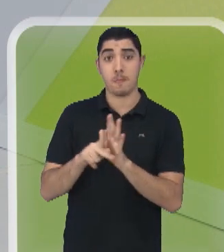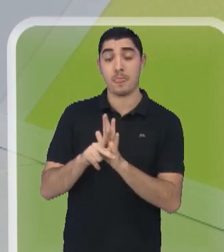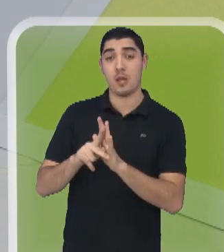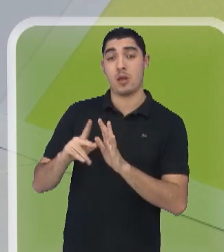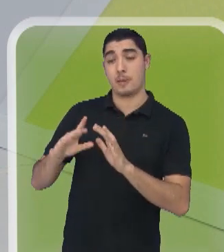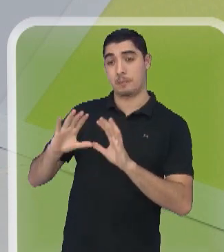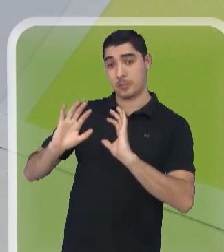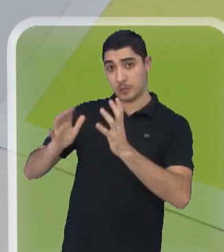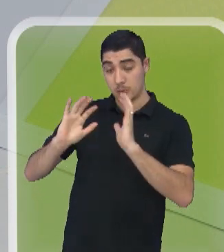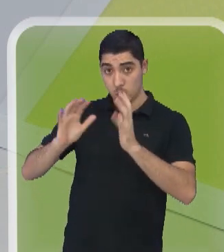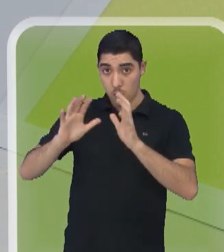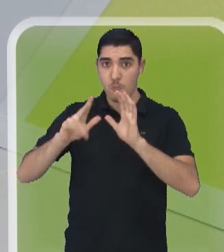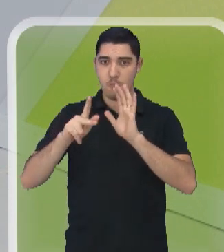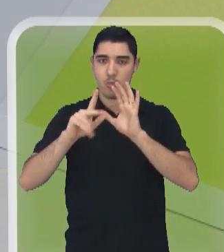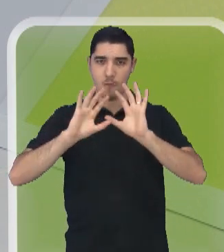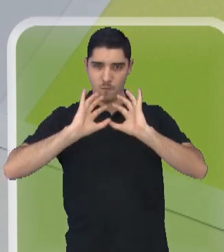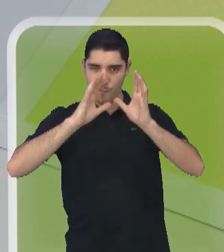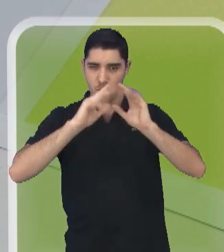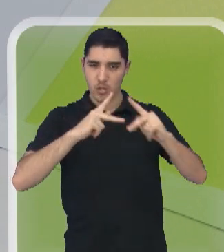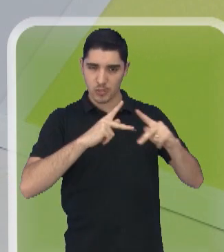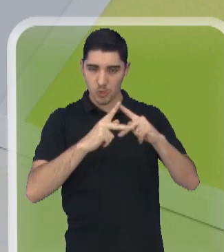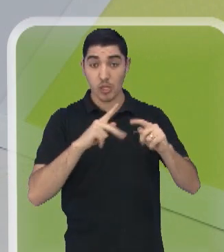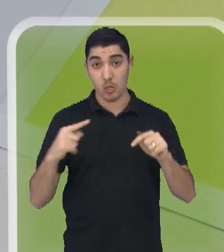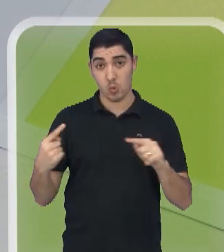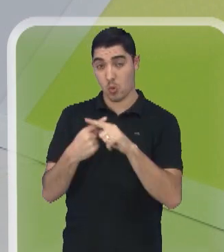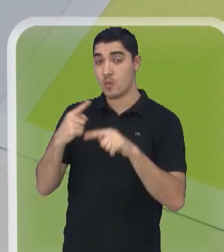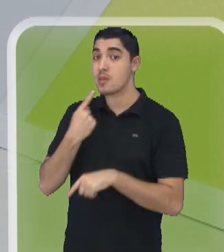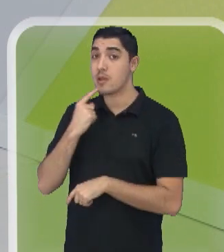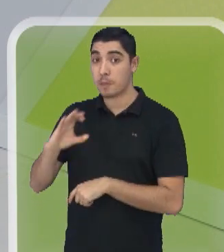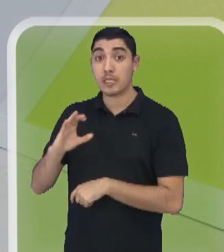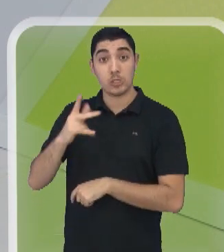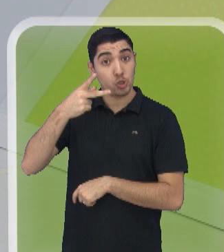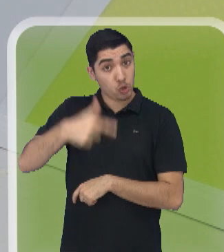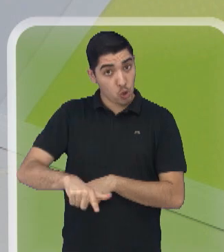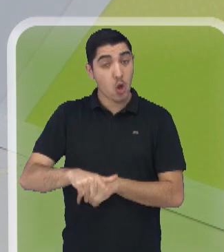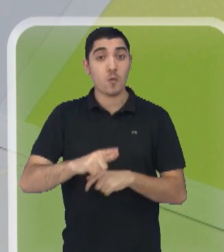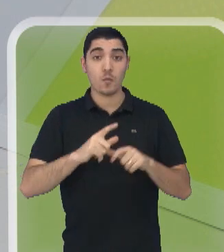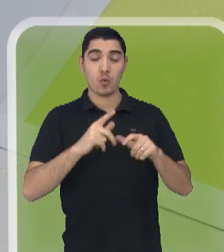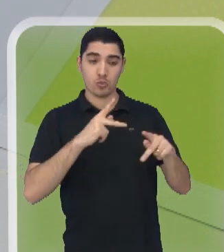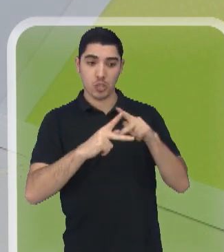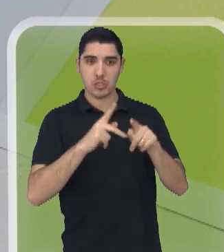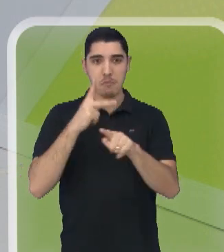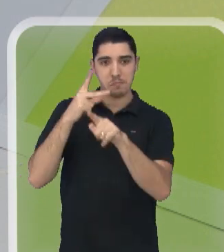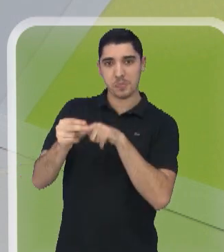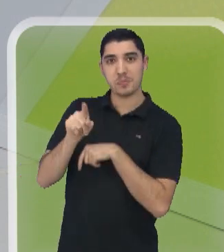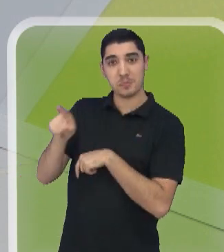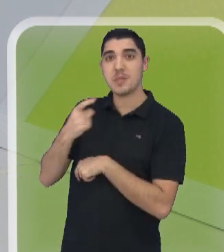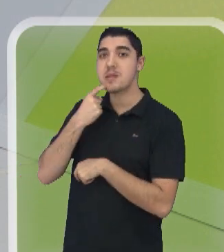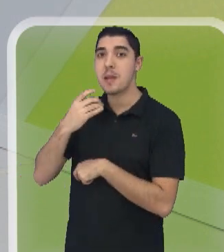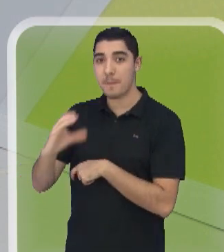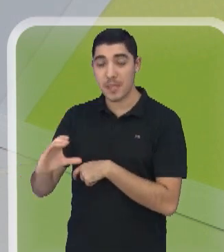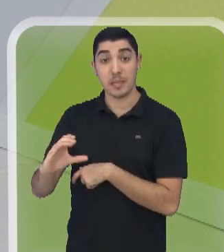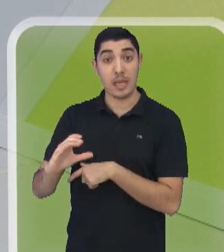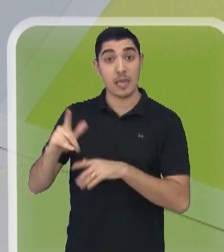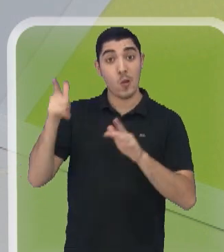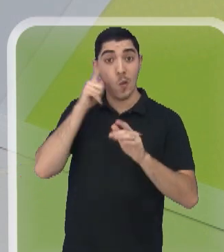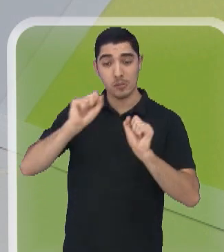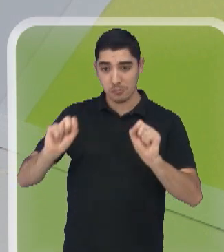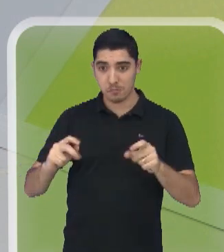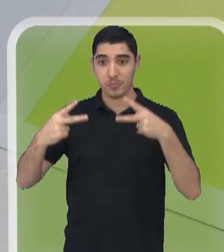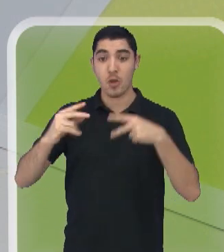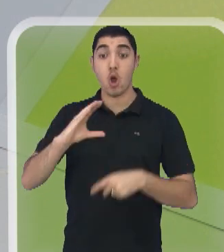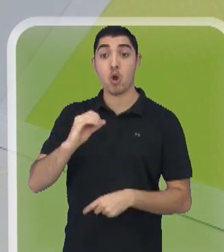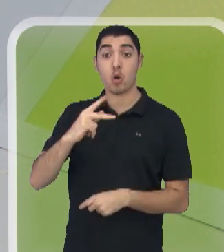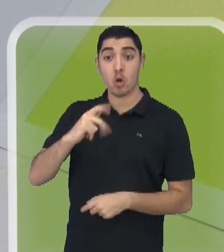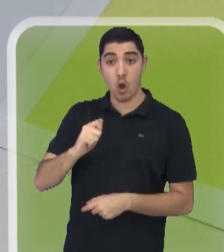São José e Campinas, o São José venceu mais uma vez o time campineiro e avançou às semifinais da competição da